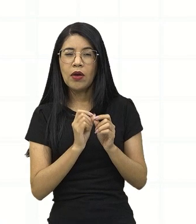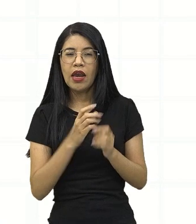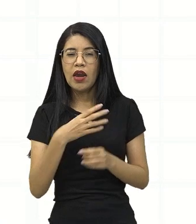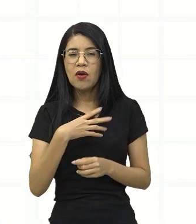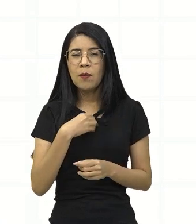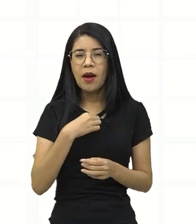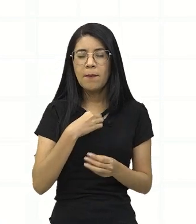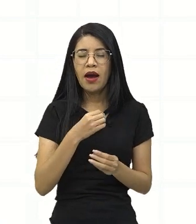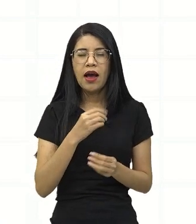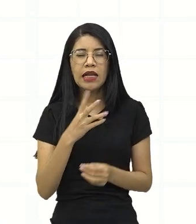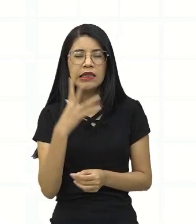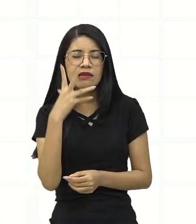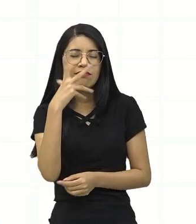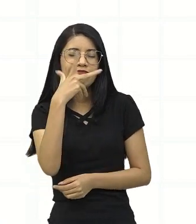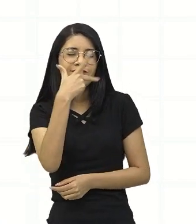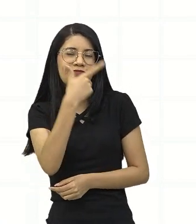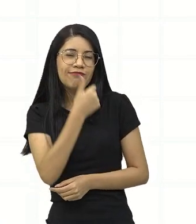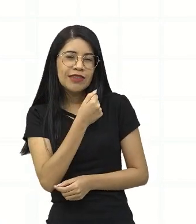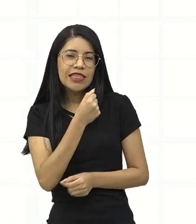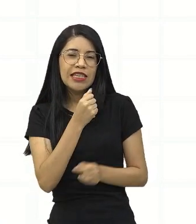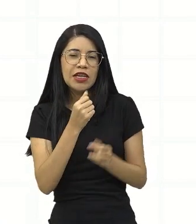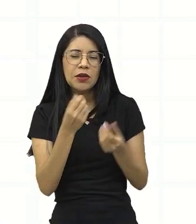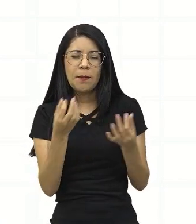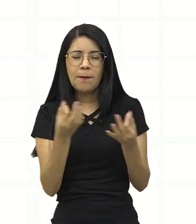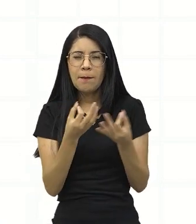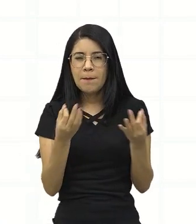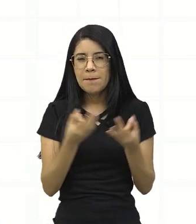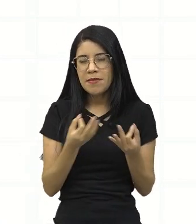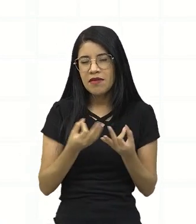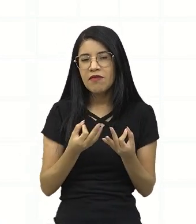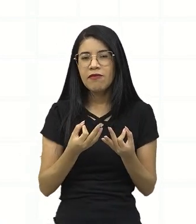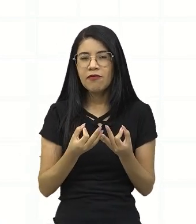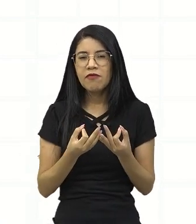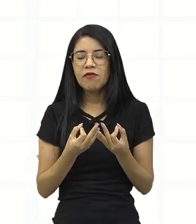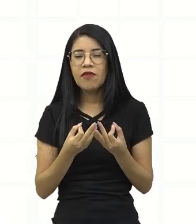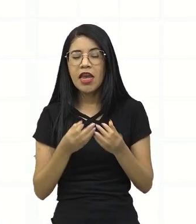borrachos lindos, bem feitinhos de corpo,